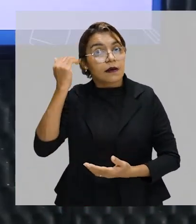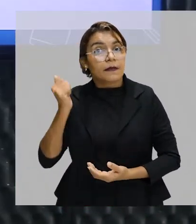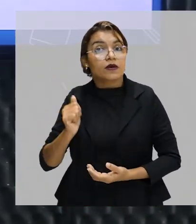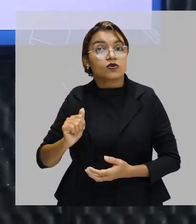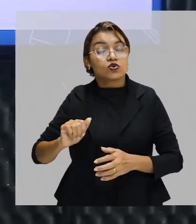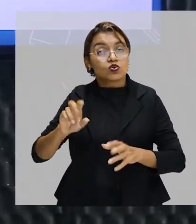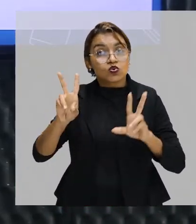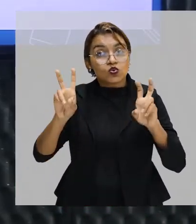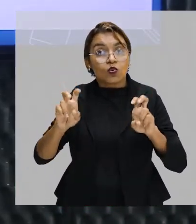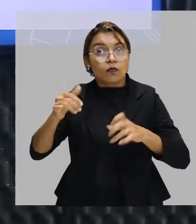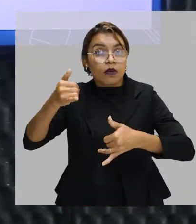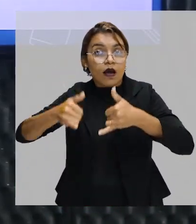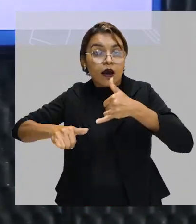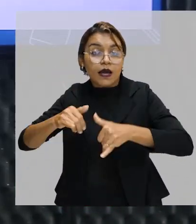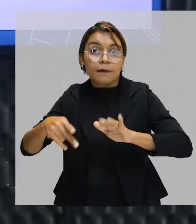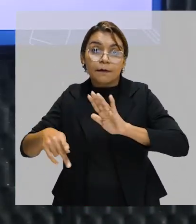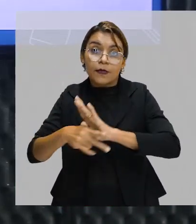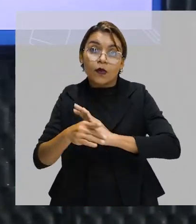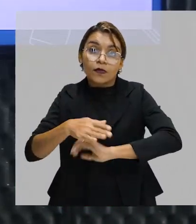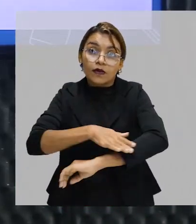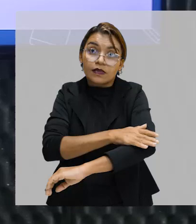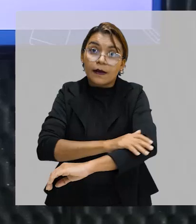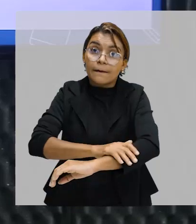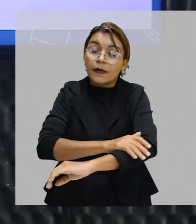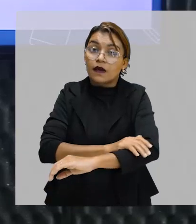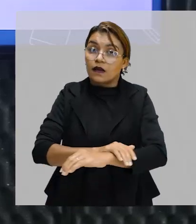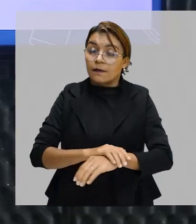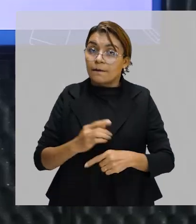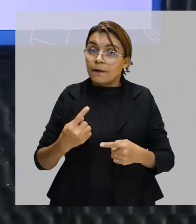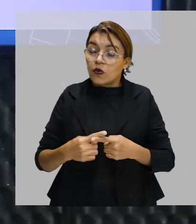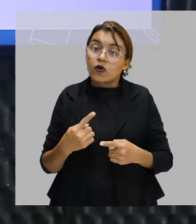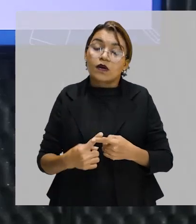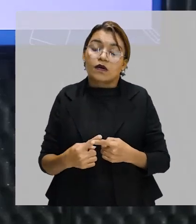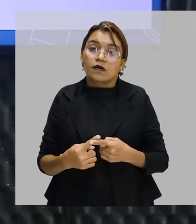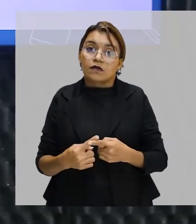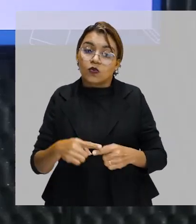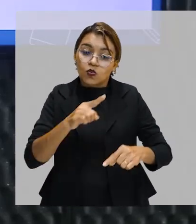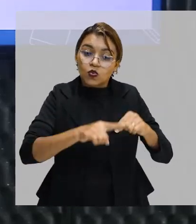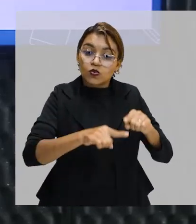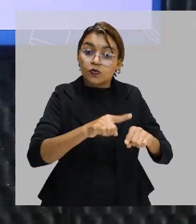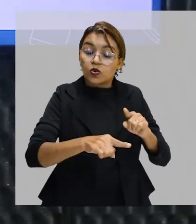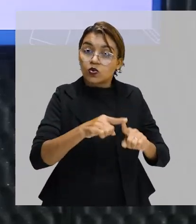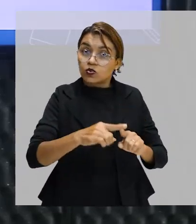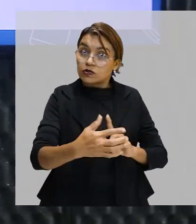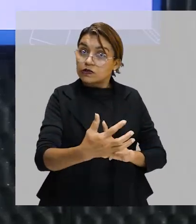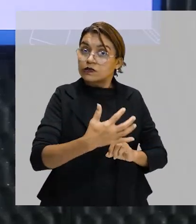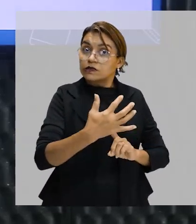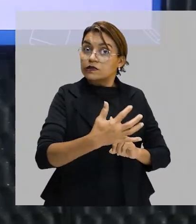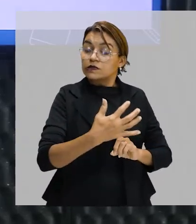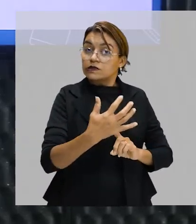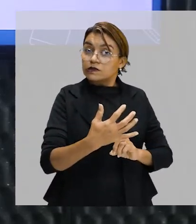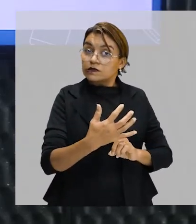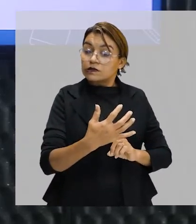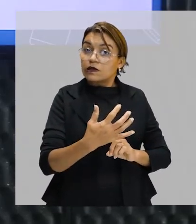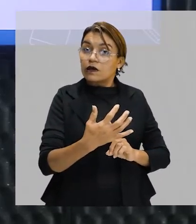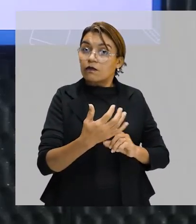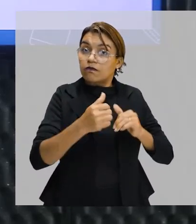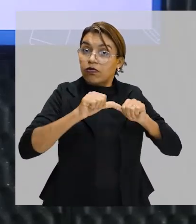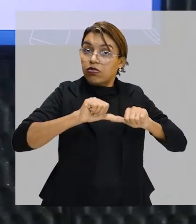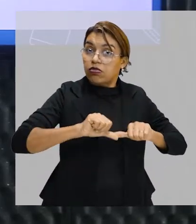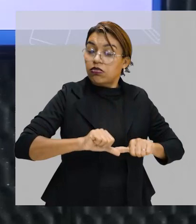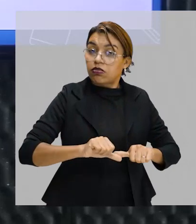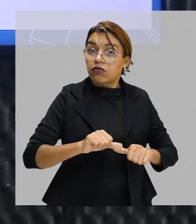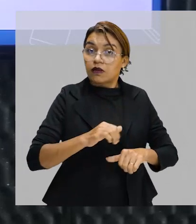Para que esses produtos eles não gerem na pessoa um efeito colateral,